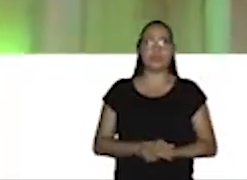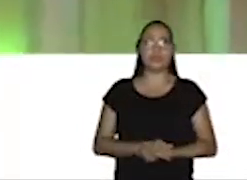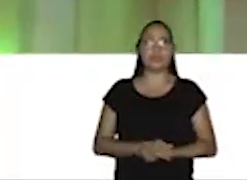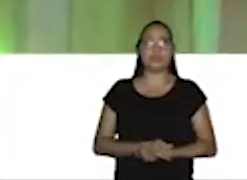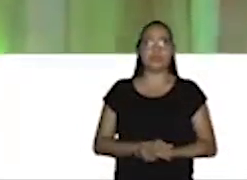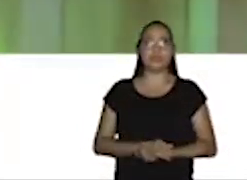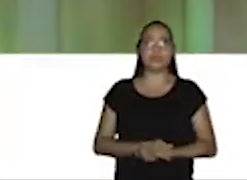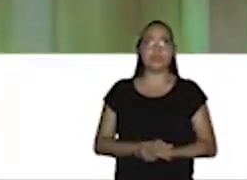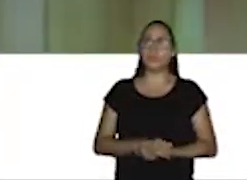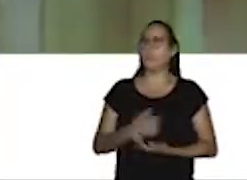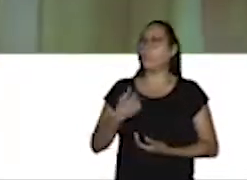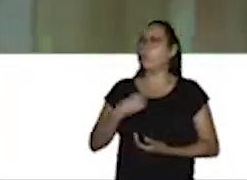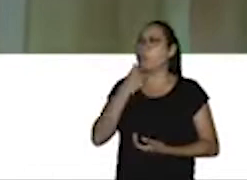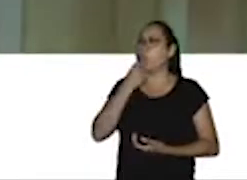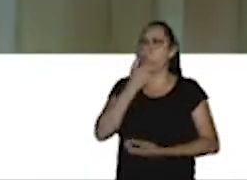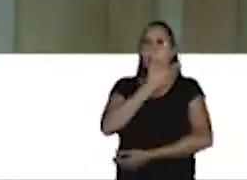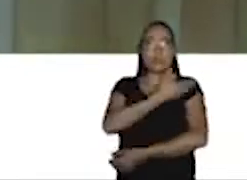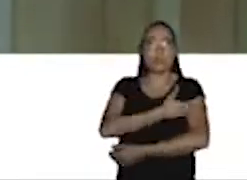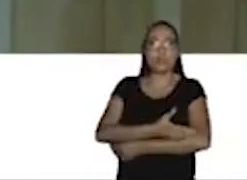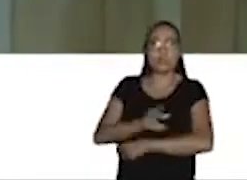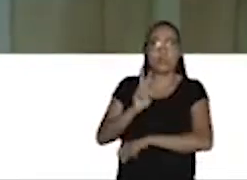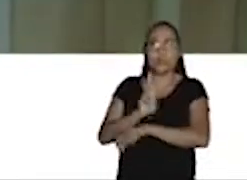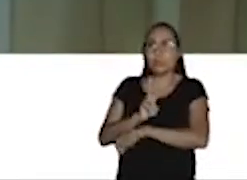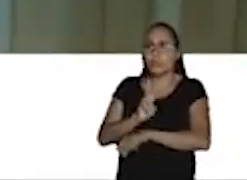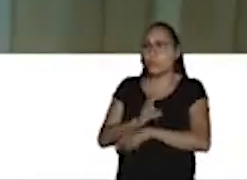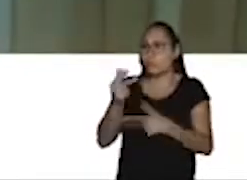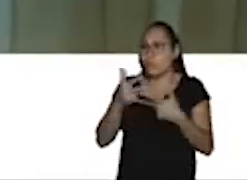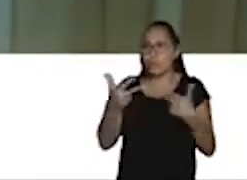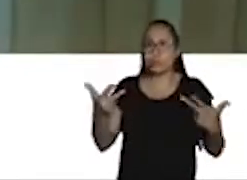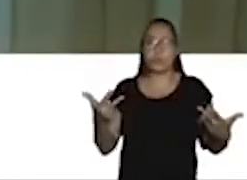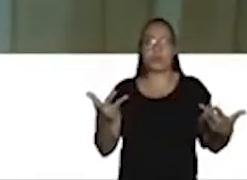Justo eu que sou um homem tão acostumado a cuidar bem das coisas.